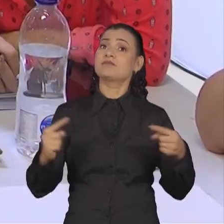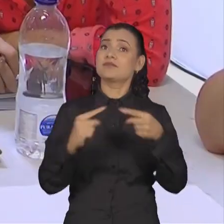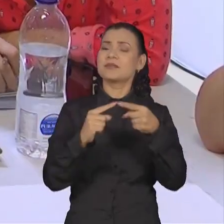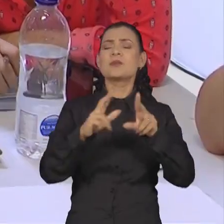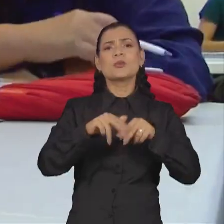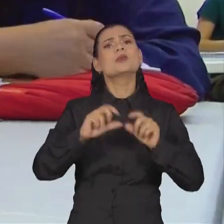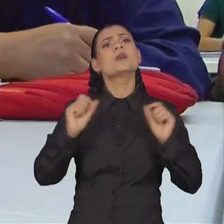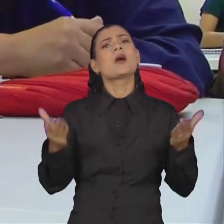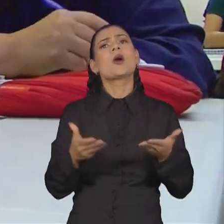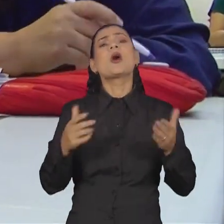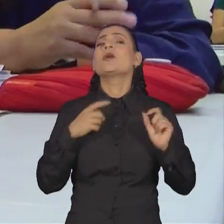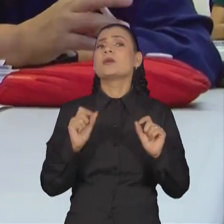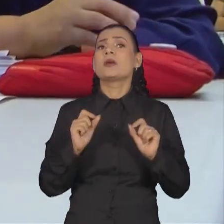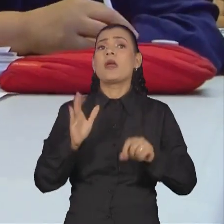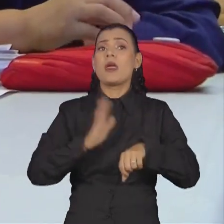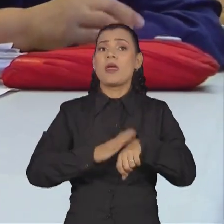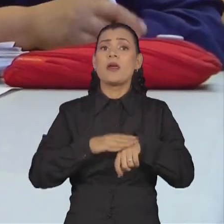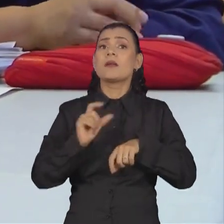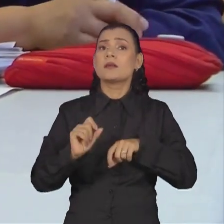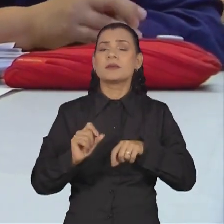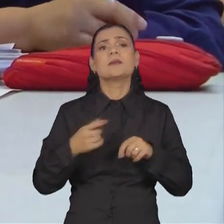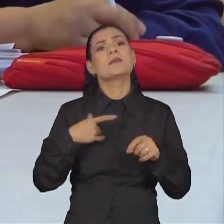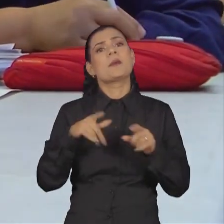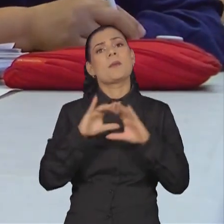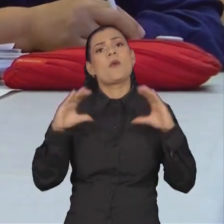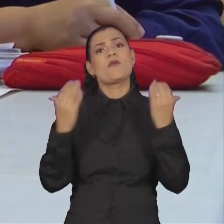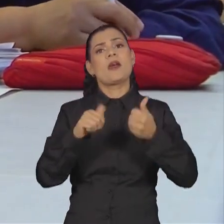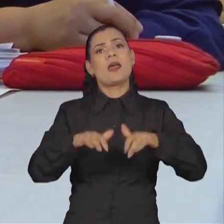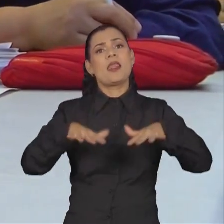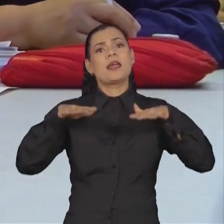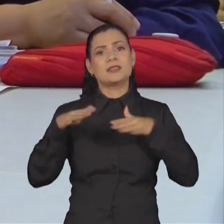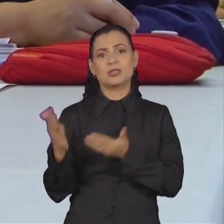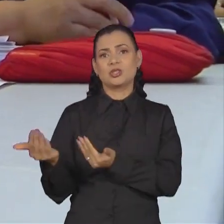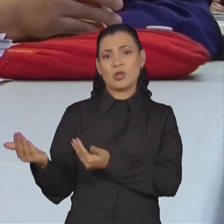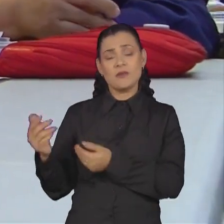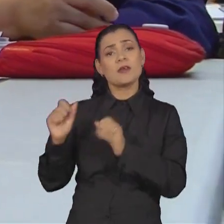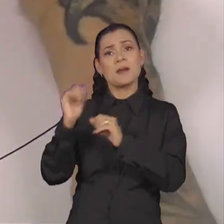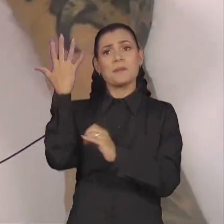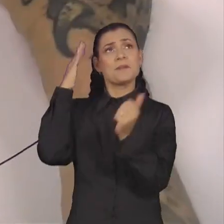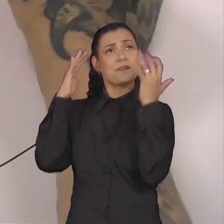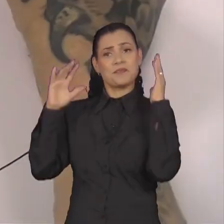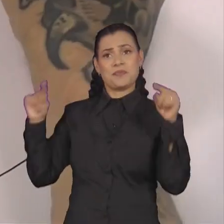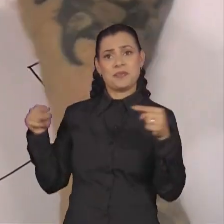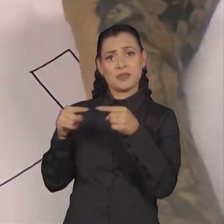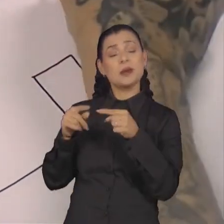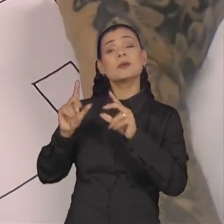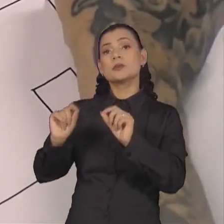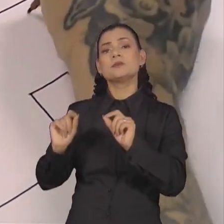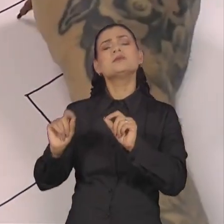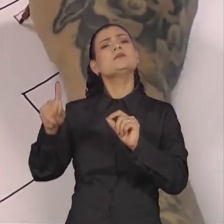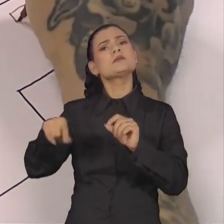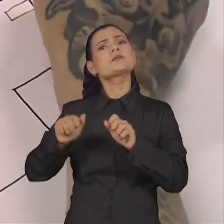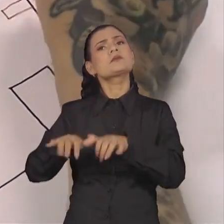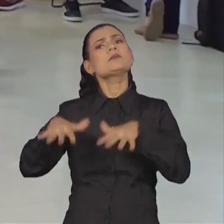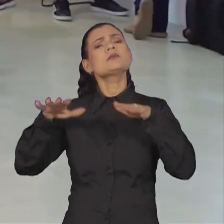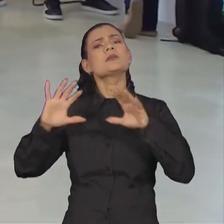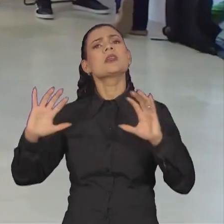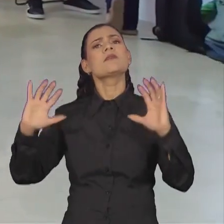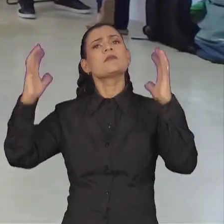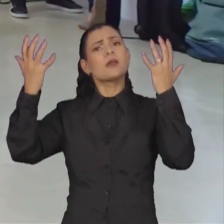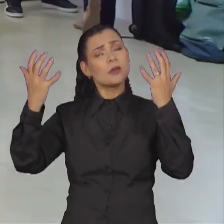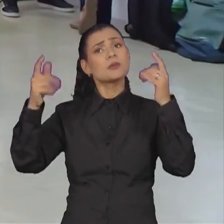deste encontro é elaborar uma simulação da Conferência Infanto-Juvenil do Meio Ambiente, que promove a educação ambiental